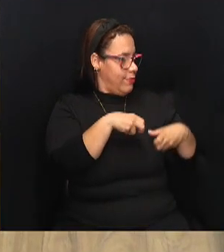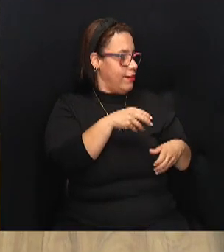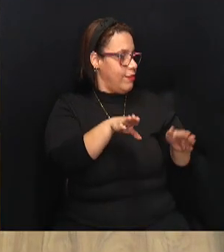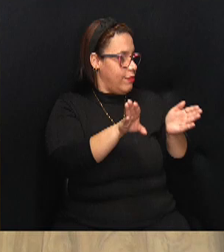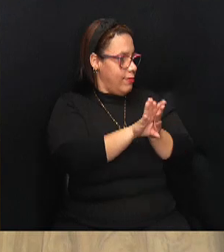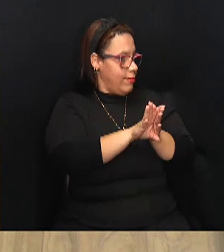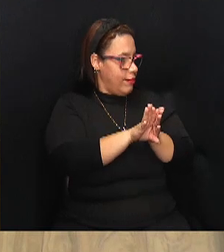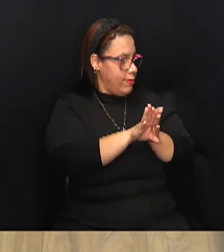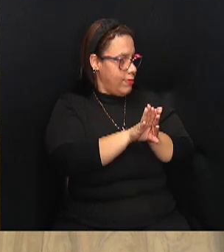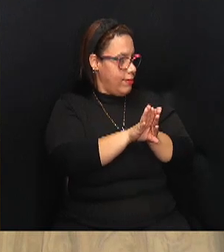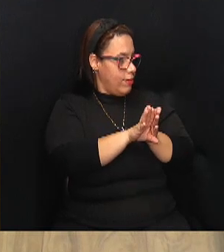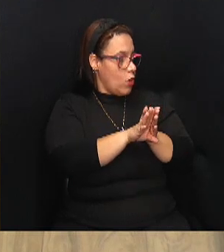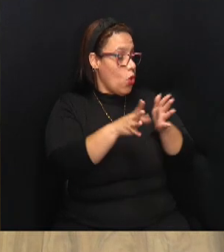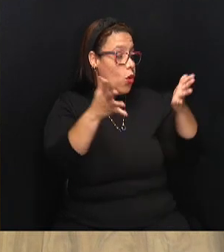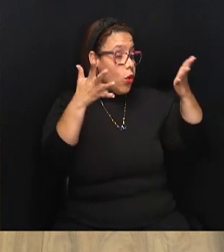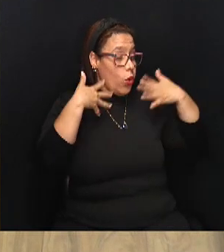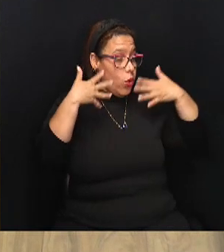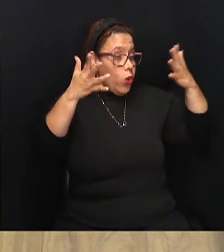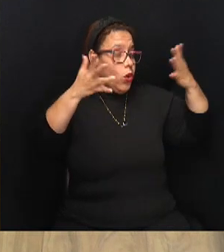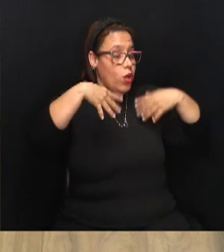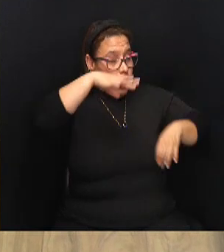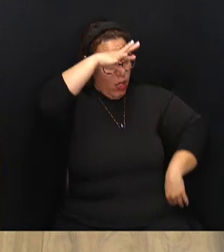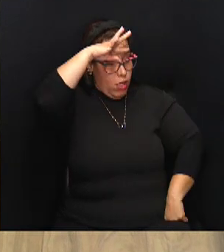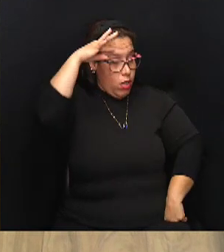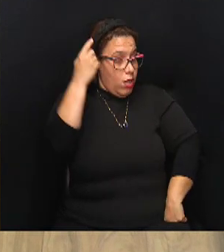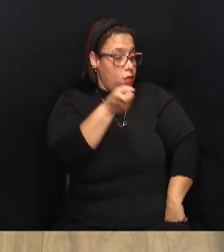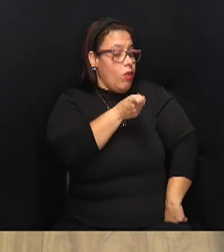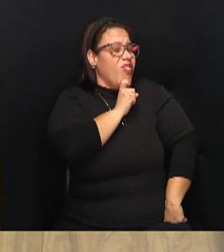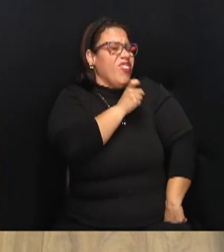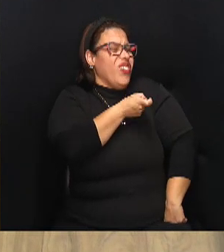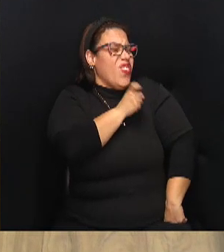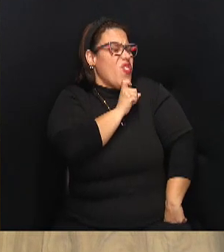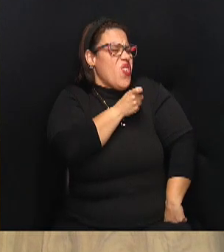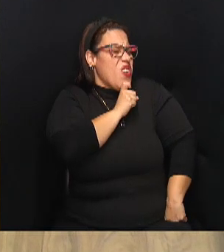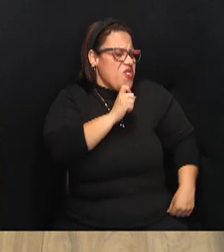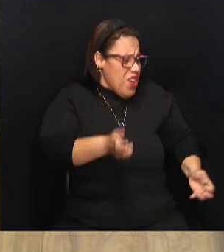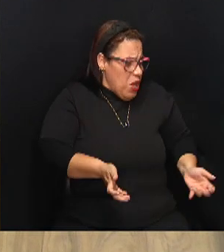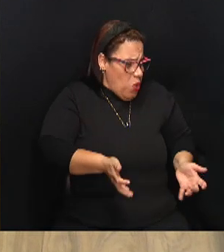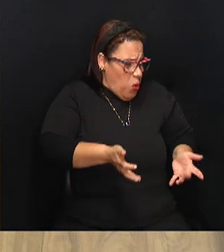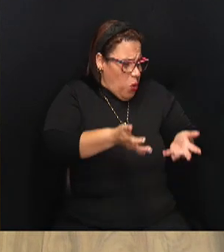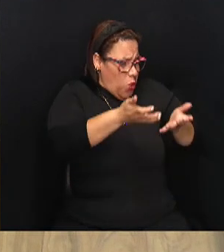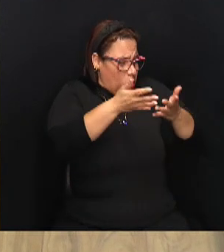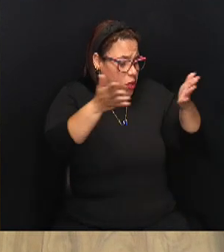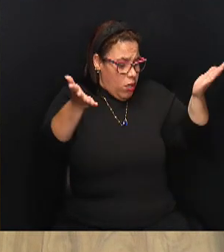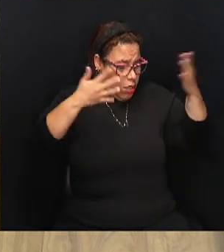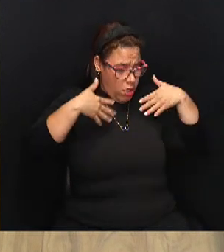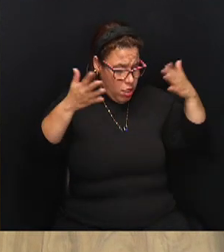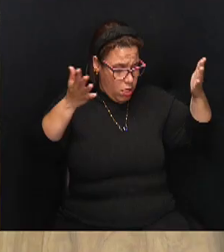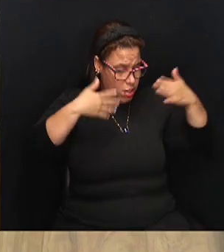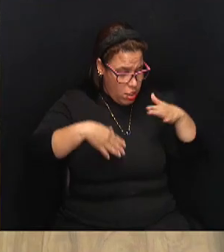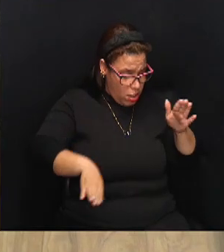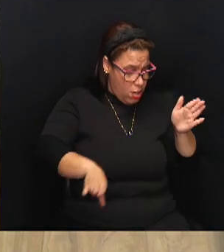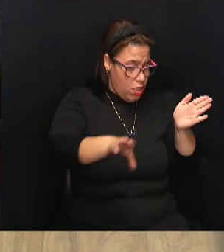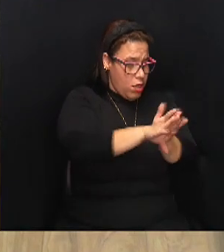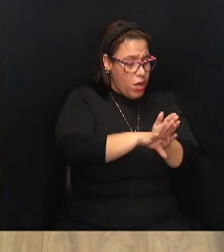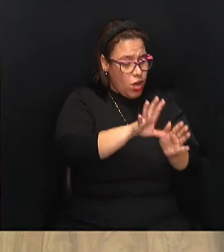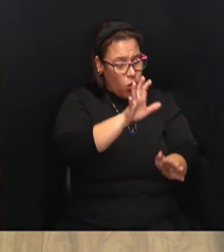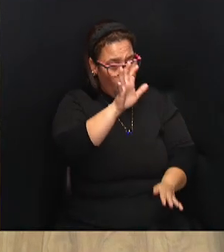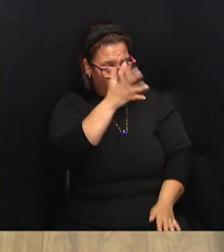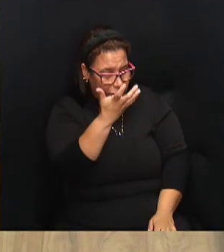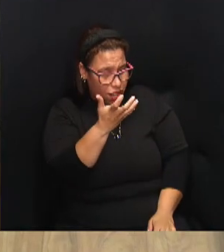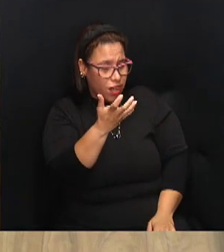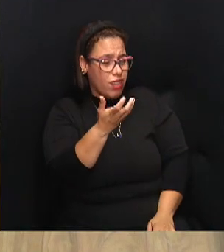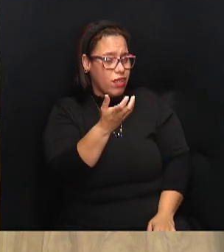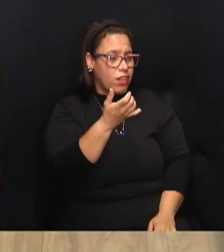daqui a pouco no verão, nós tivemos o inverno com muitas queimadas, calor está chegando também, muitas vezes acontece.